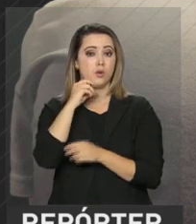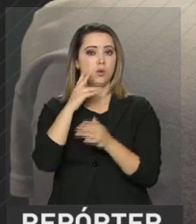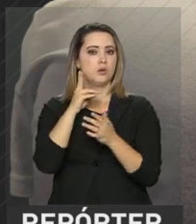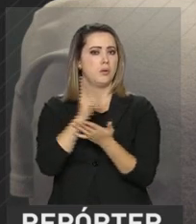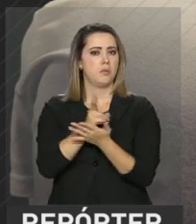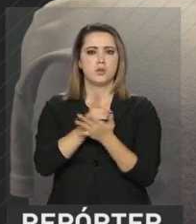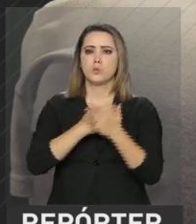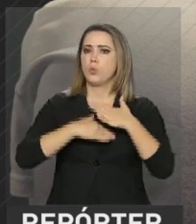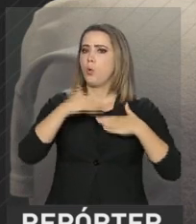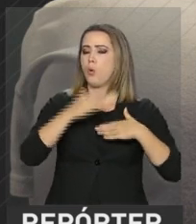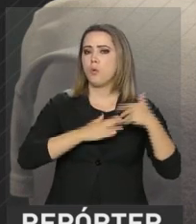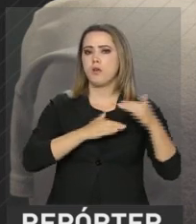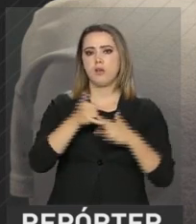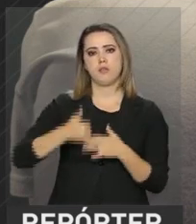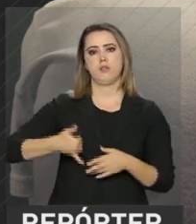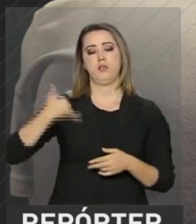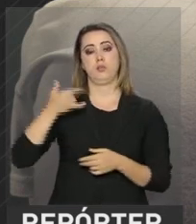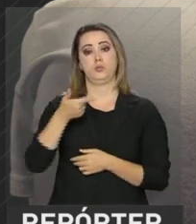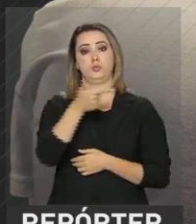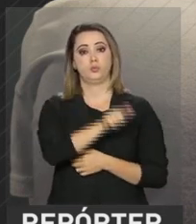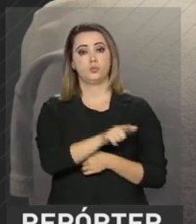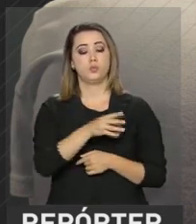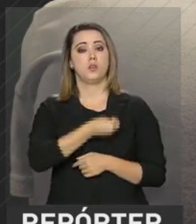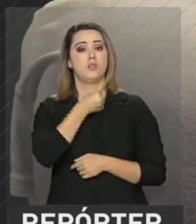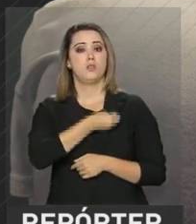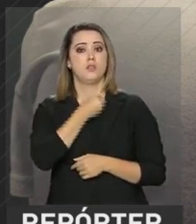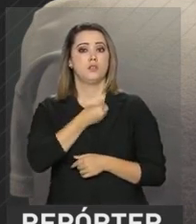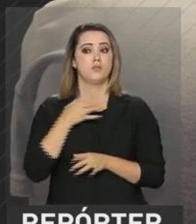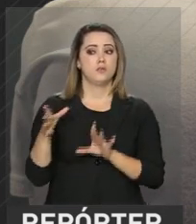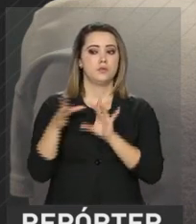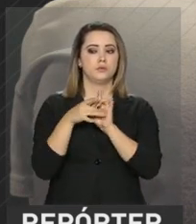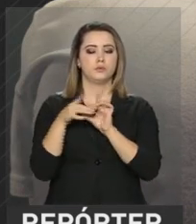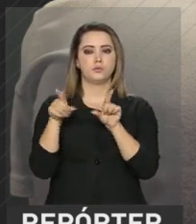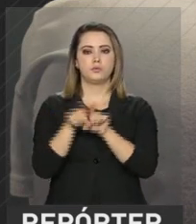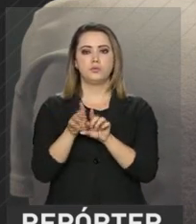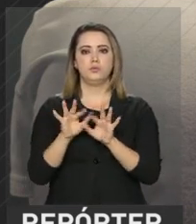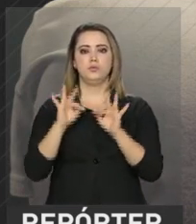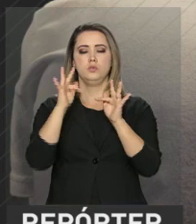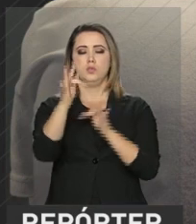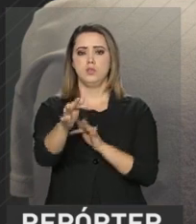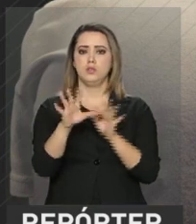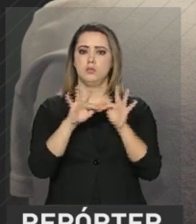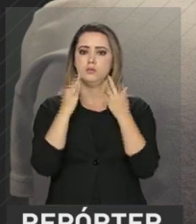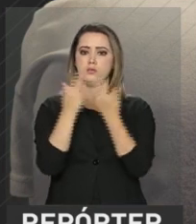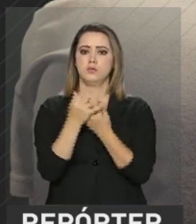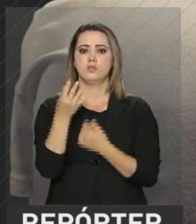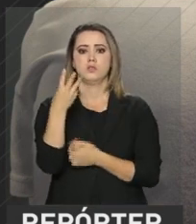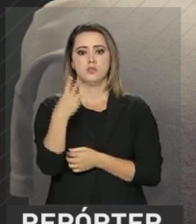criança outro ponto é que o estágio de convivência entre a criança ea futura família seja de três a seis meses